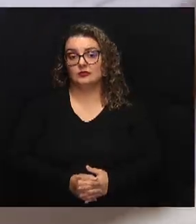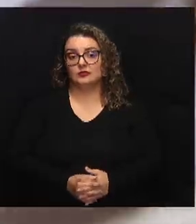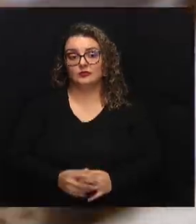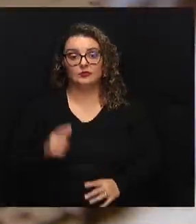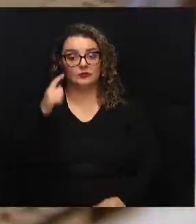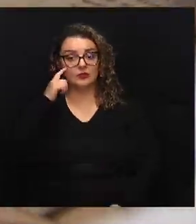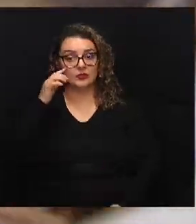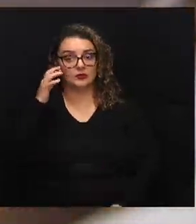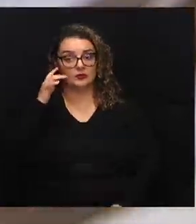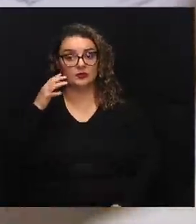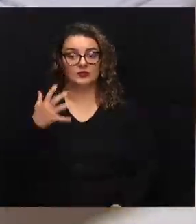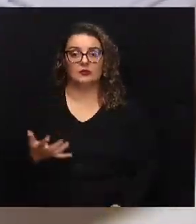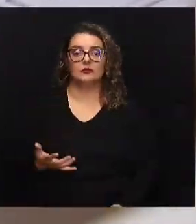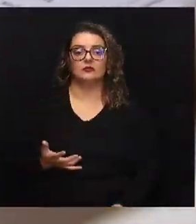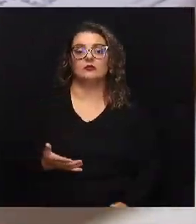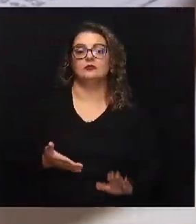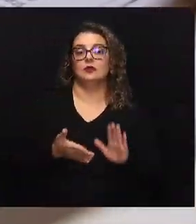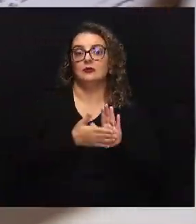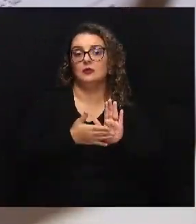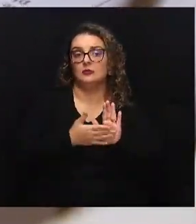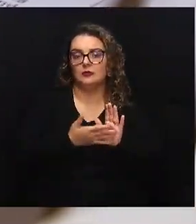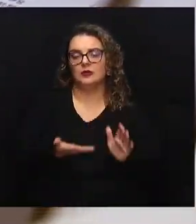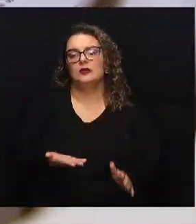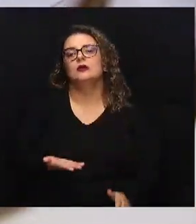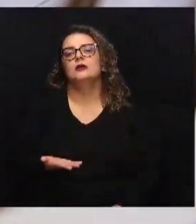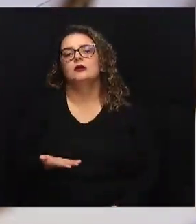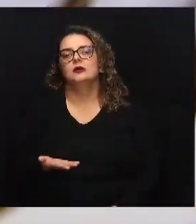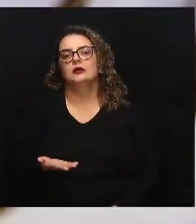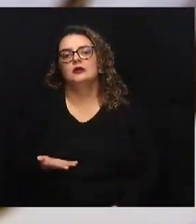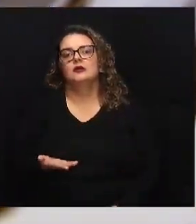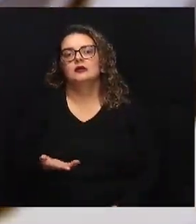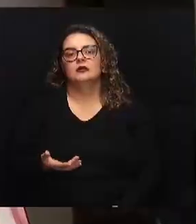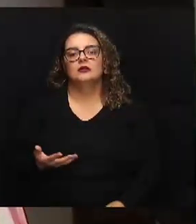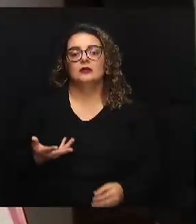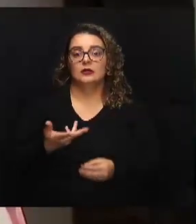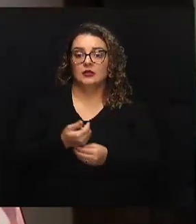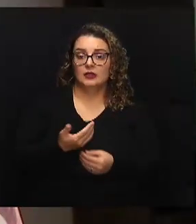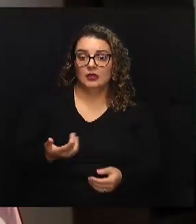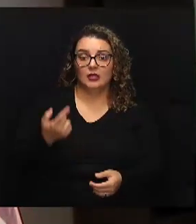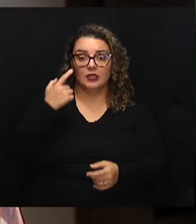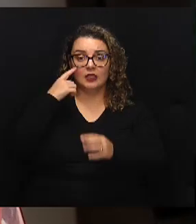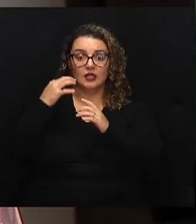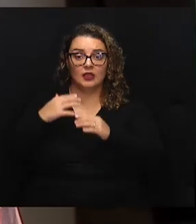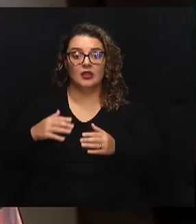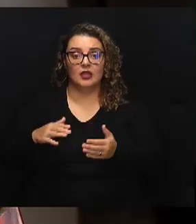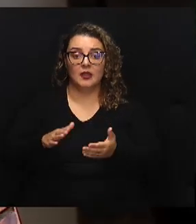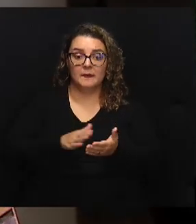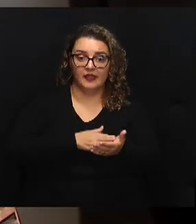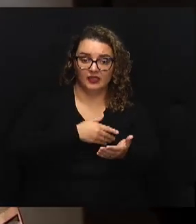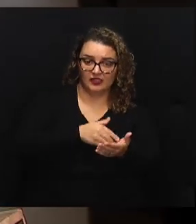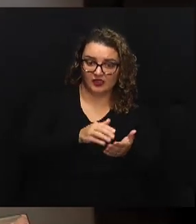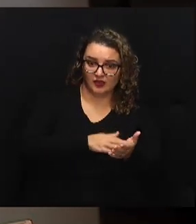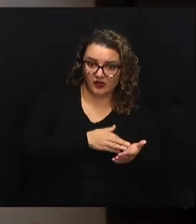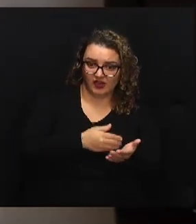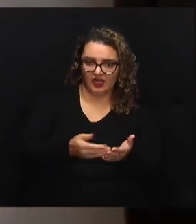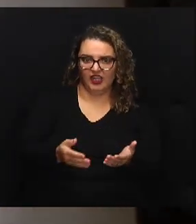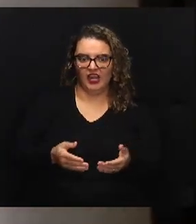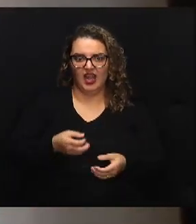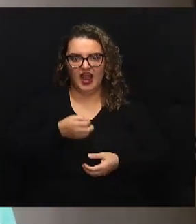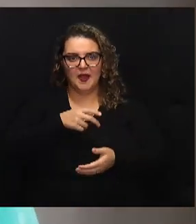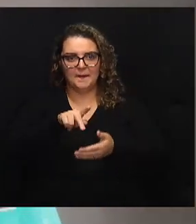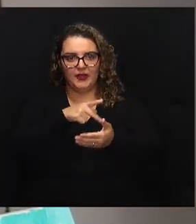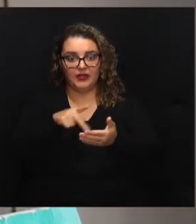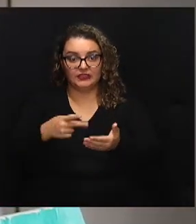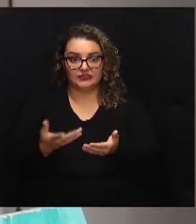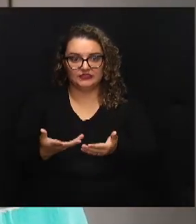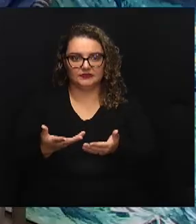pensamentos a propósito da arte, reflexões a propósito da arte, da pintura, da poesia.